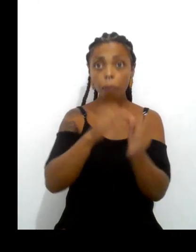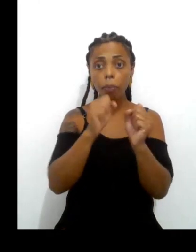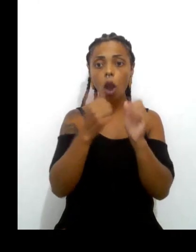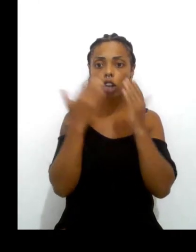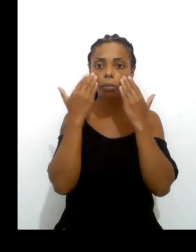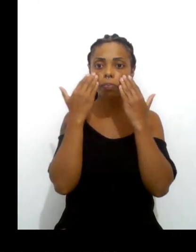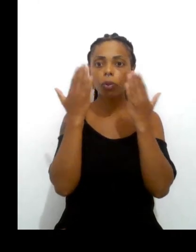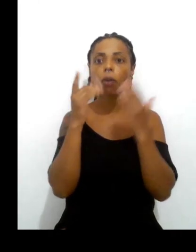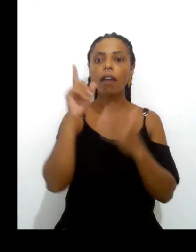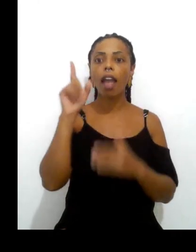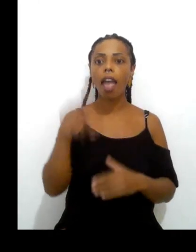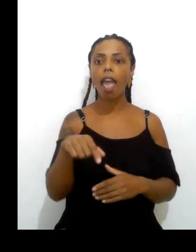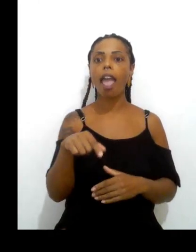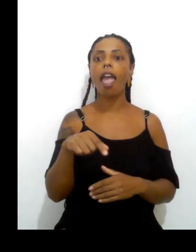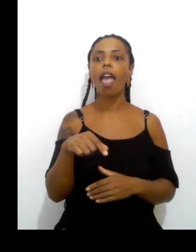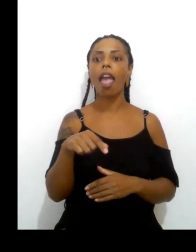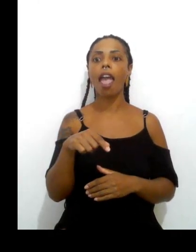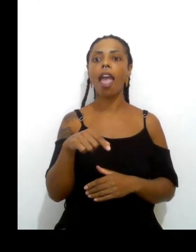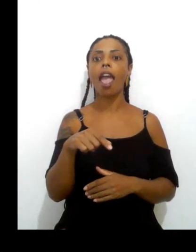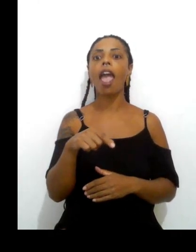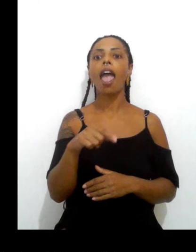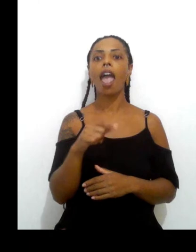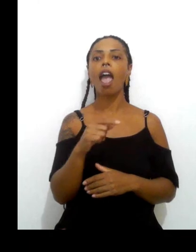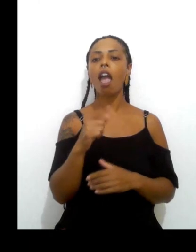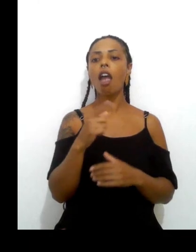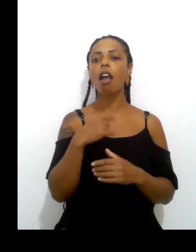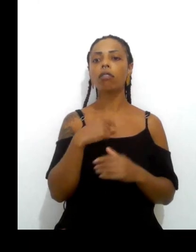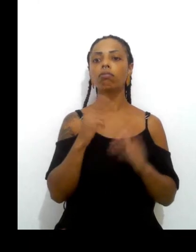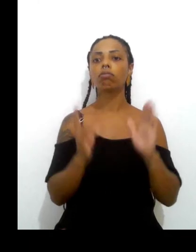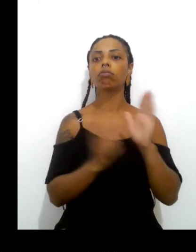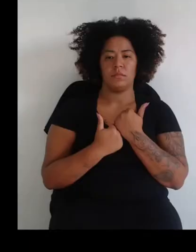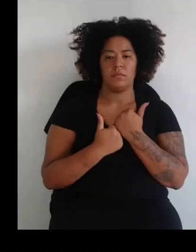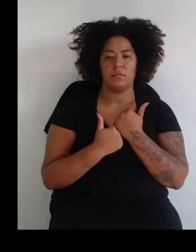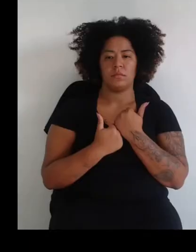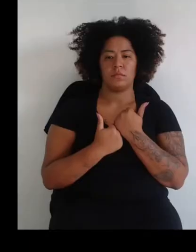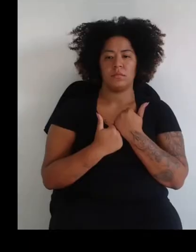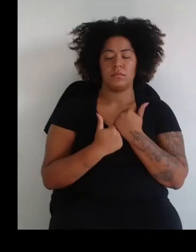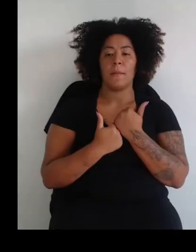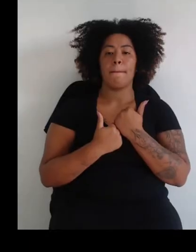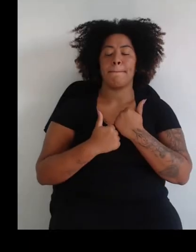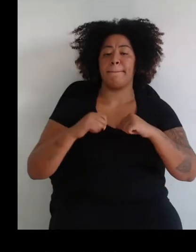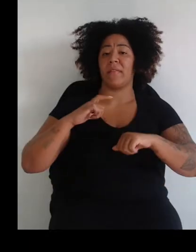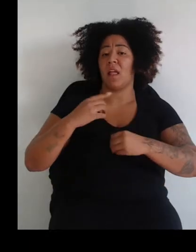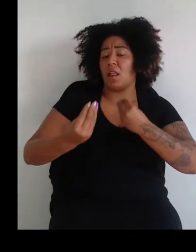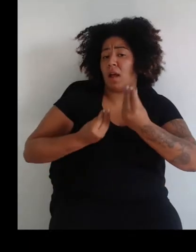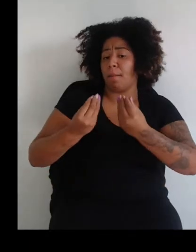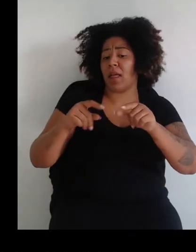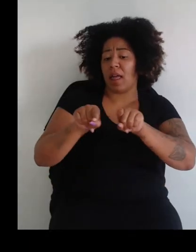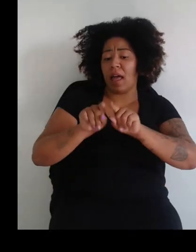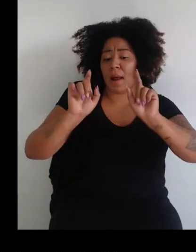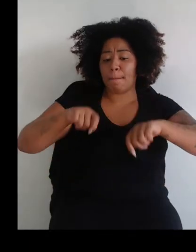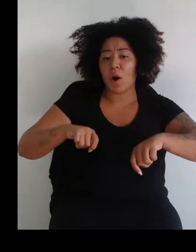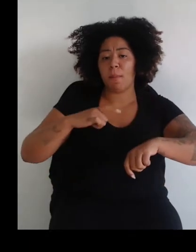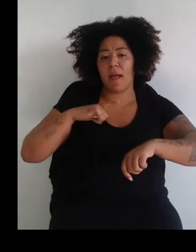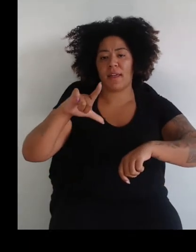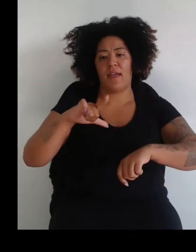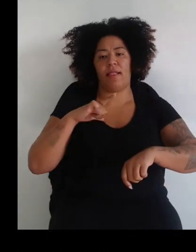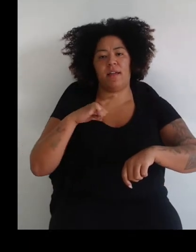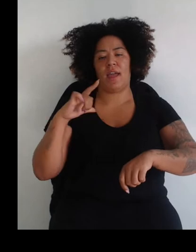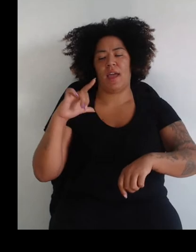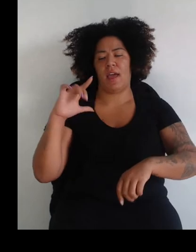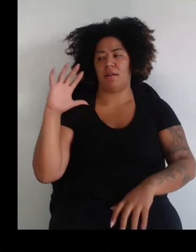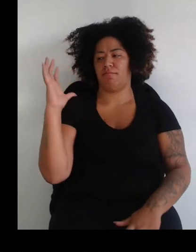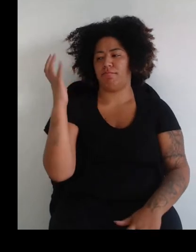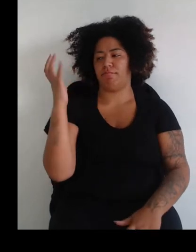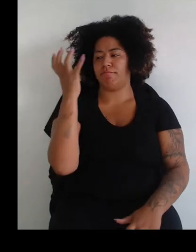autêntico mas a marca a máscara descartada também era aquela construída pela polícia e pelo jornal da